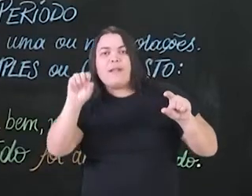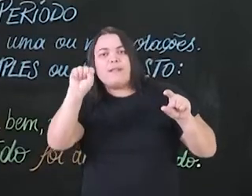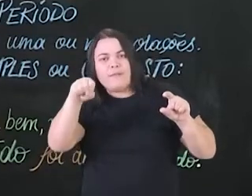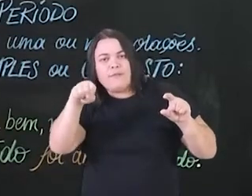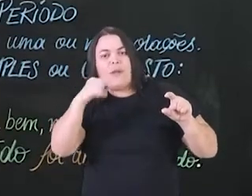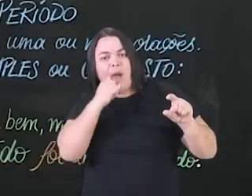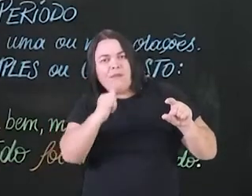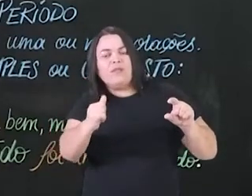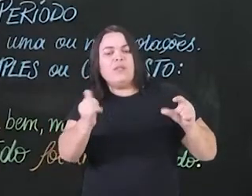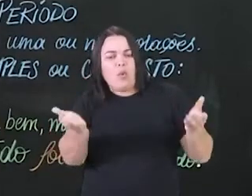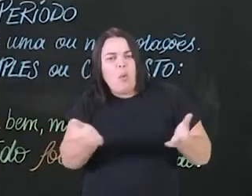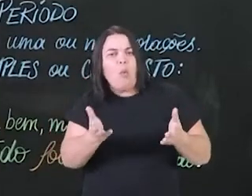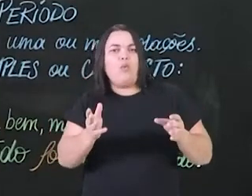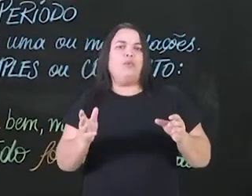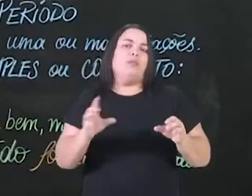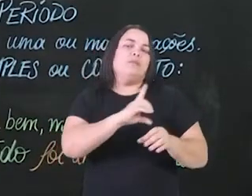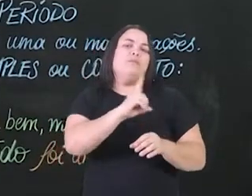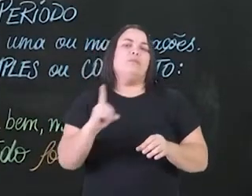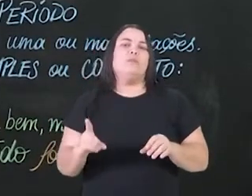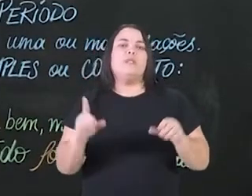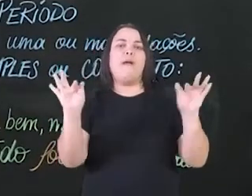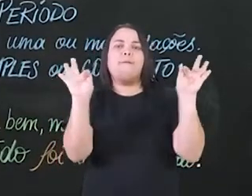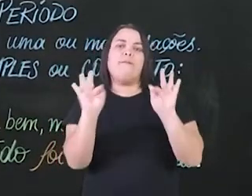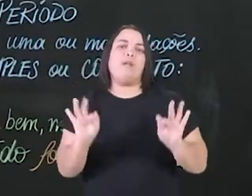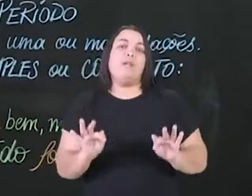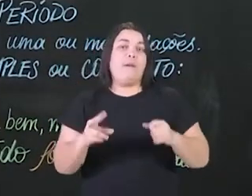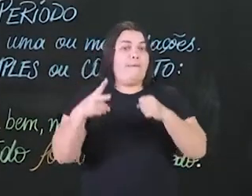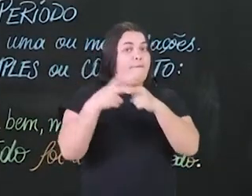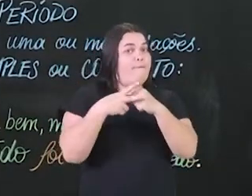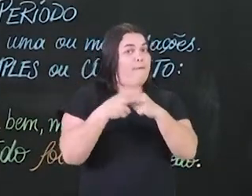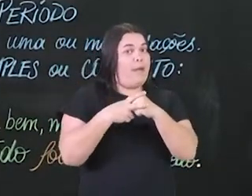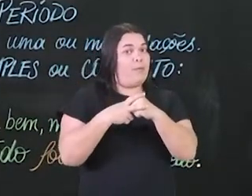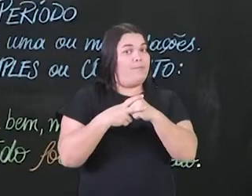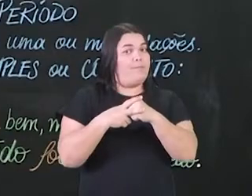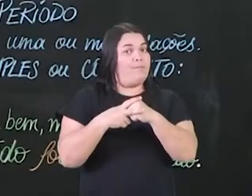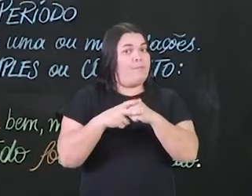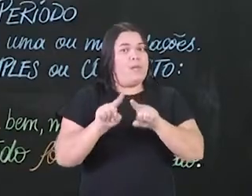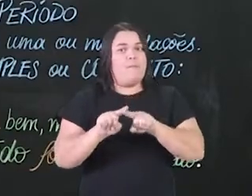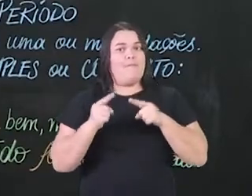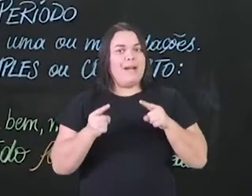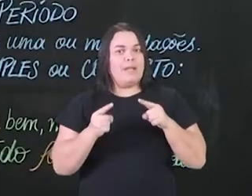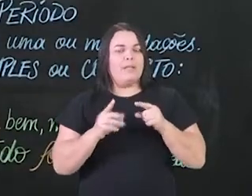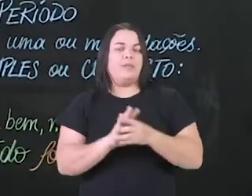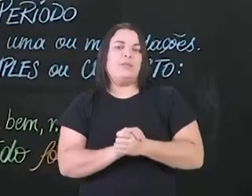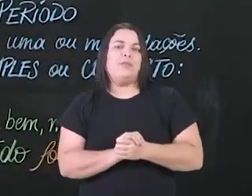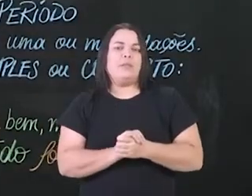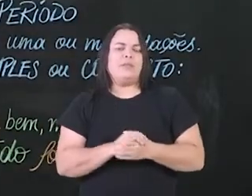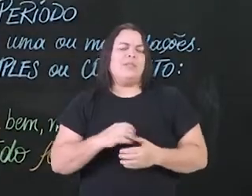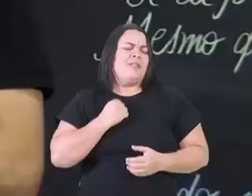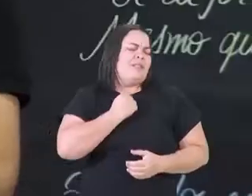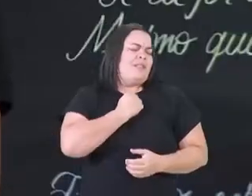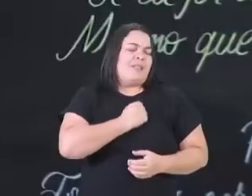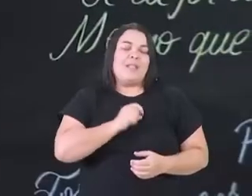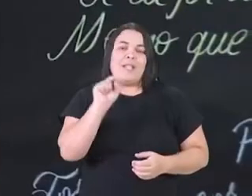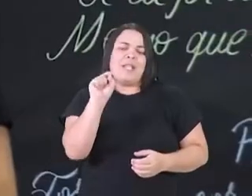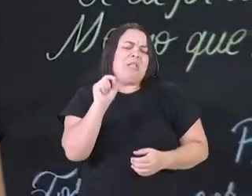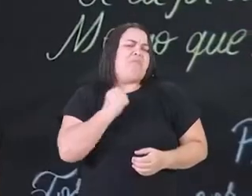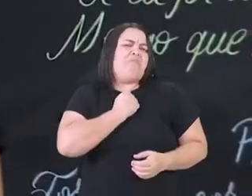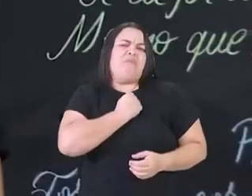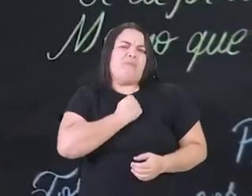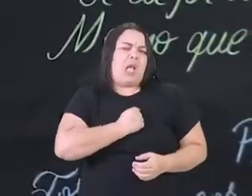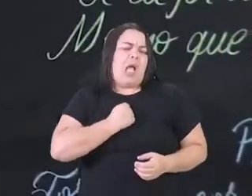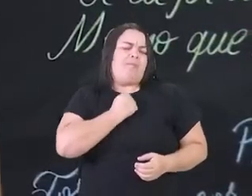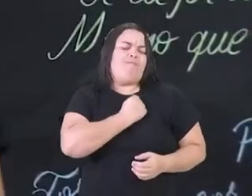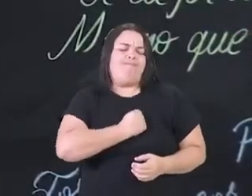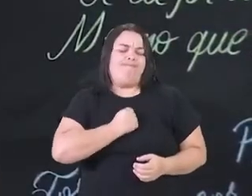dia feliz. Eu tenho a presença do aqui, que é um verbo. Mas a construção que saudade não tem verbo e nem